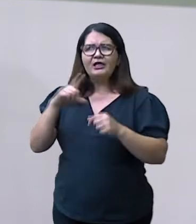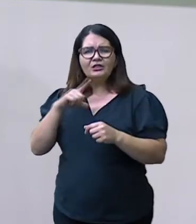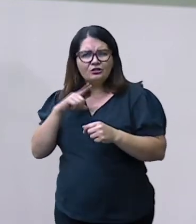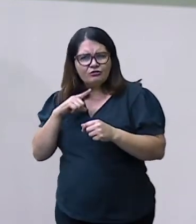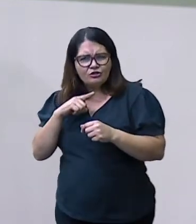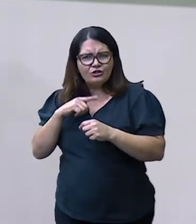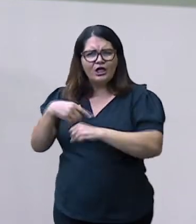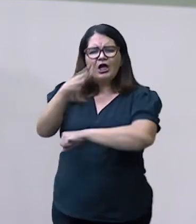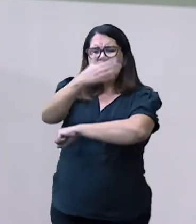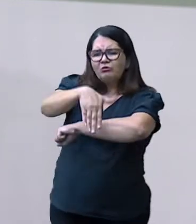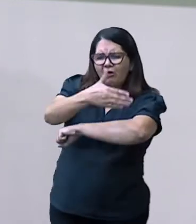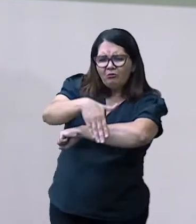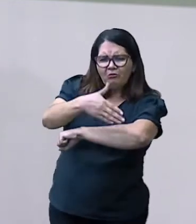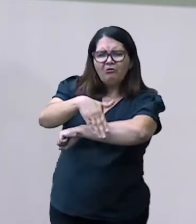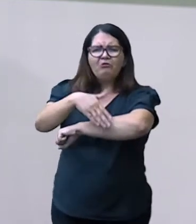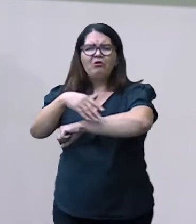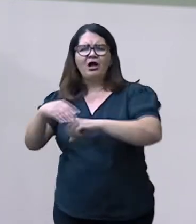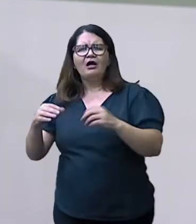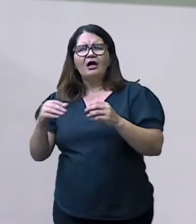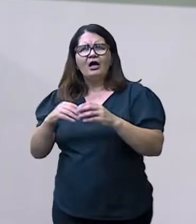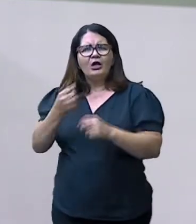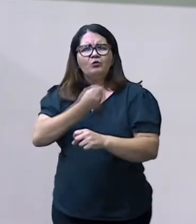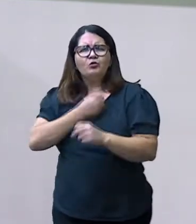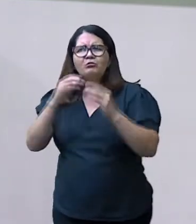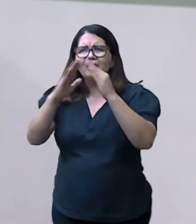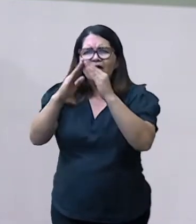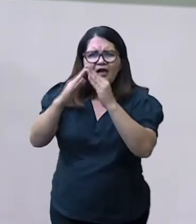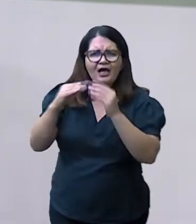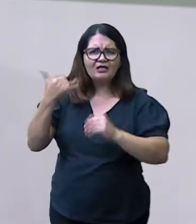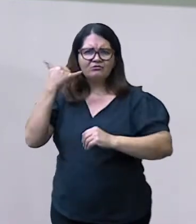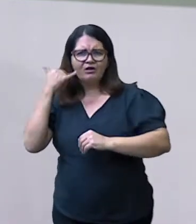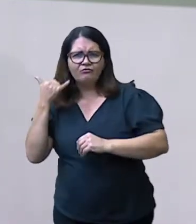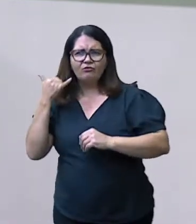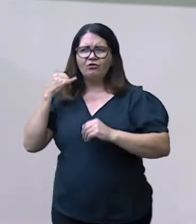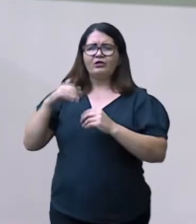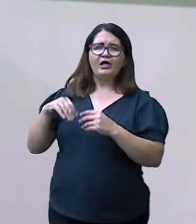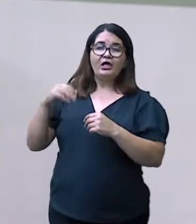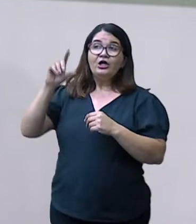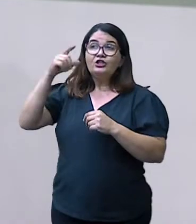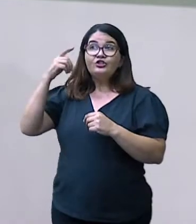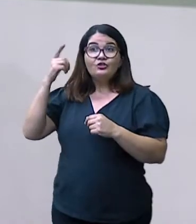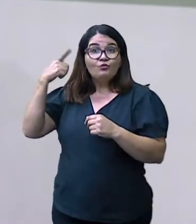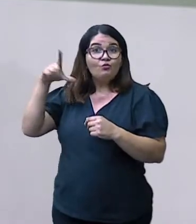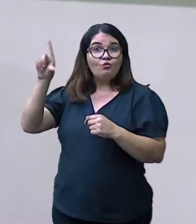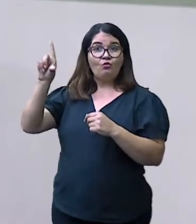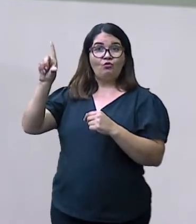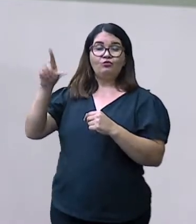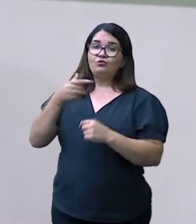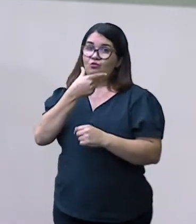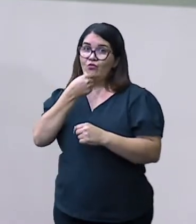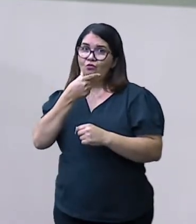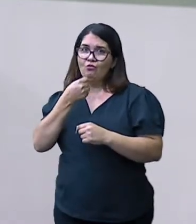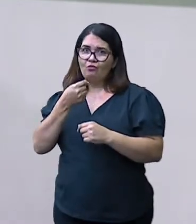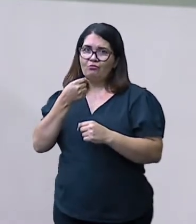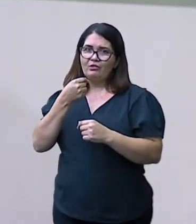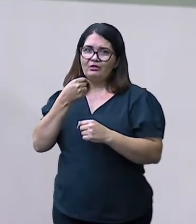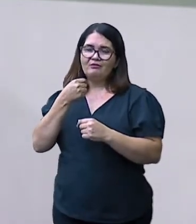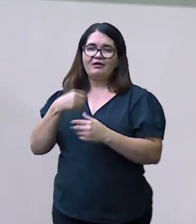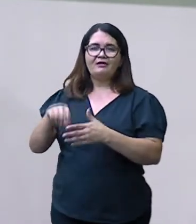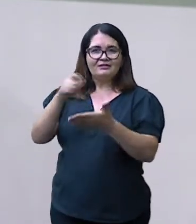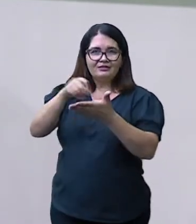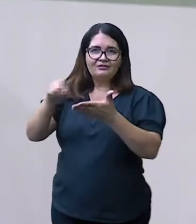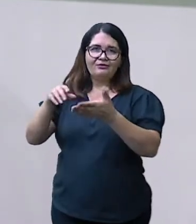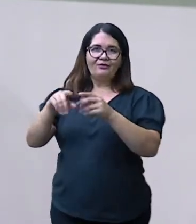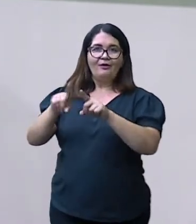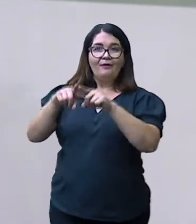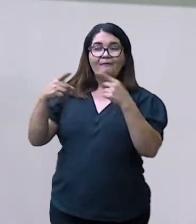endereço, o telefone, tudo direitinho, mas o que ele falou na carta, agradecendo a obra que eu mandei para ele, não precisou de eu